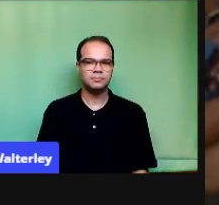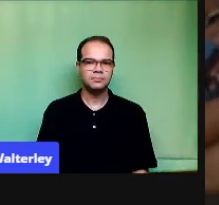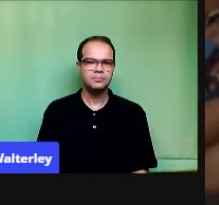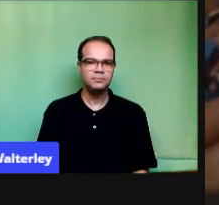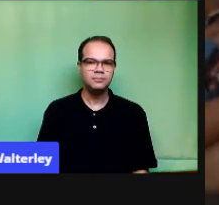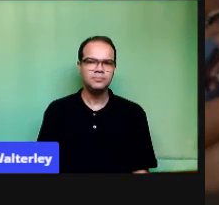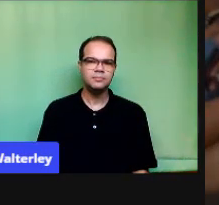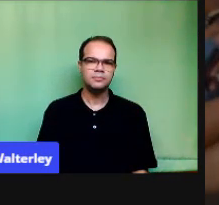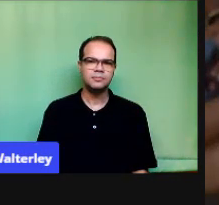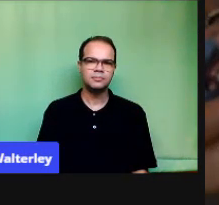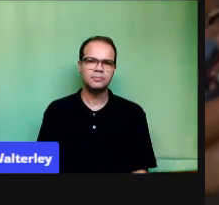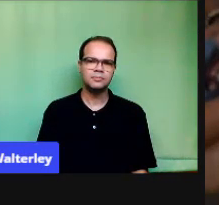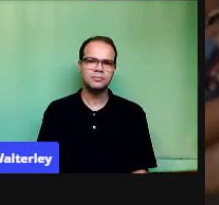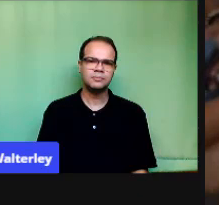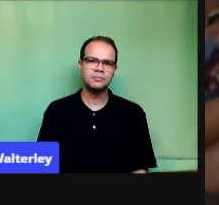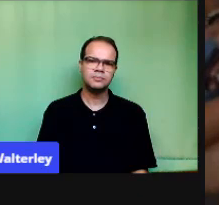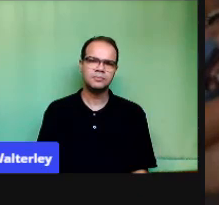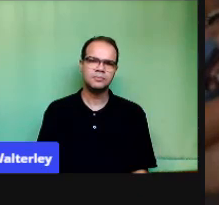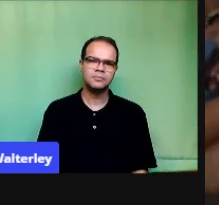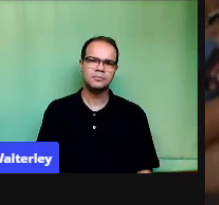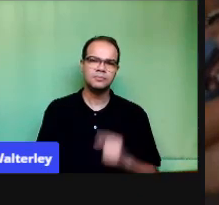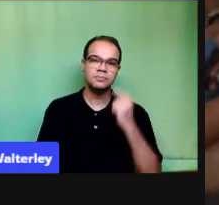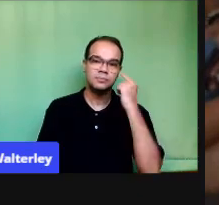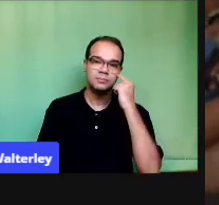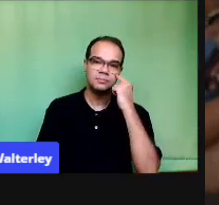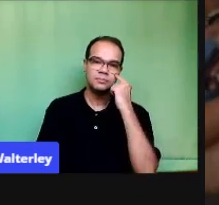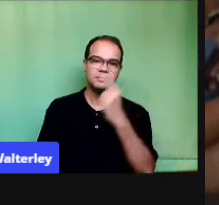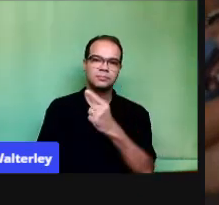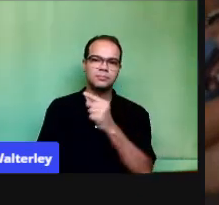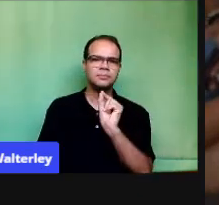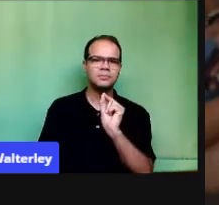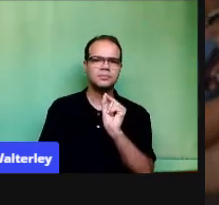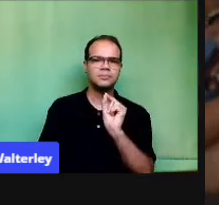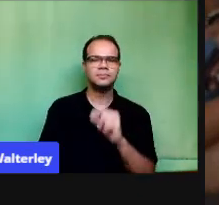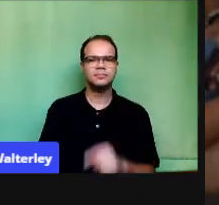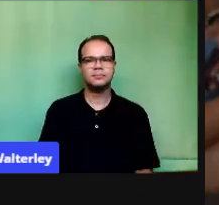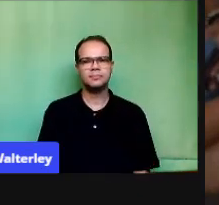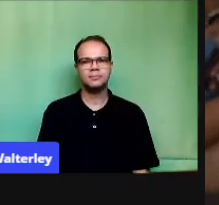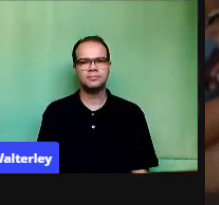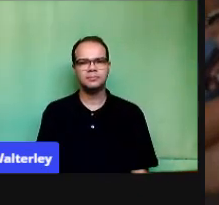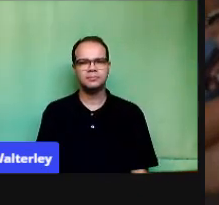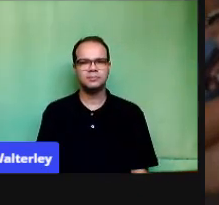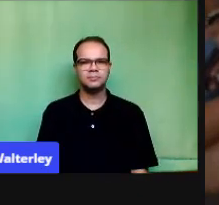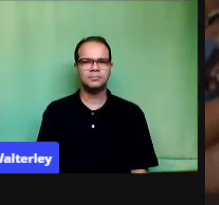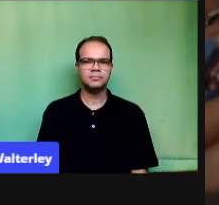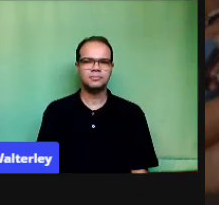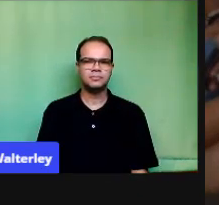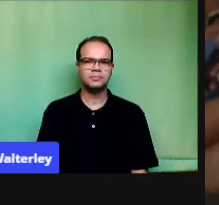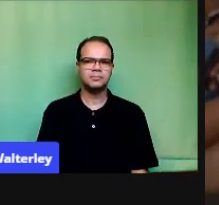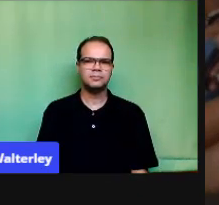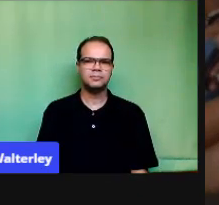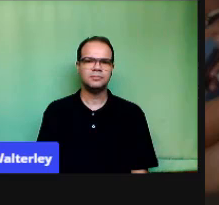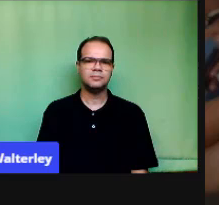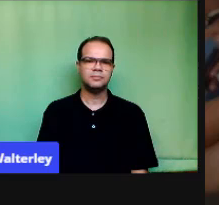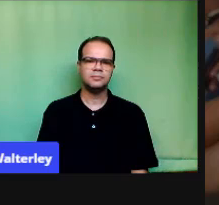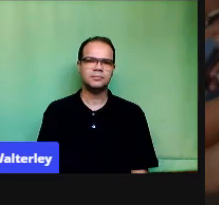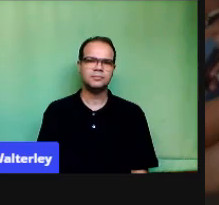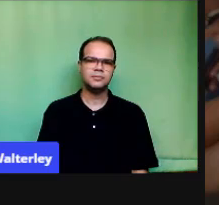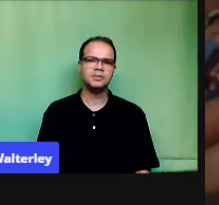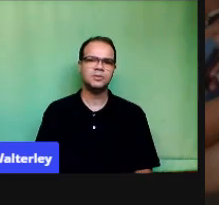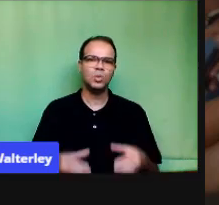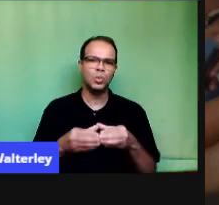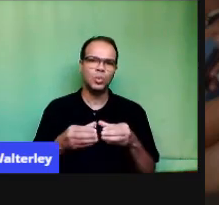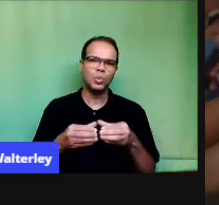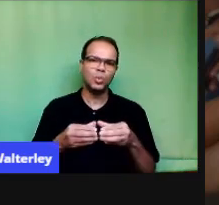para melhorar essas questões, a gente tem hoje um trabalho muito legal, né? Tem vários grupos fazendo isso. Esse é um grupo que surgiu